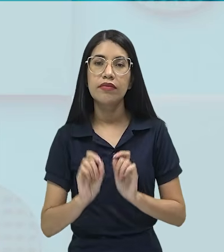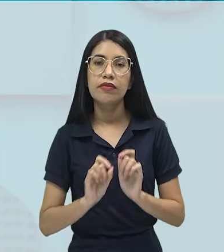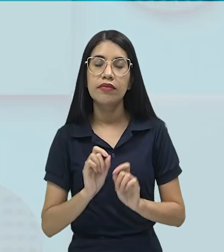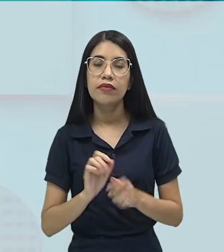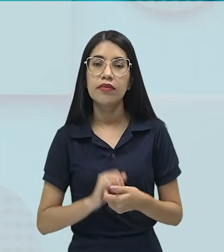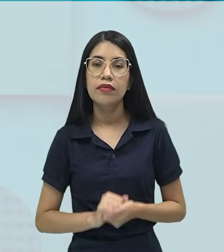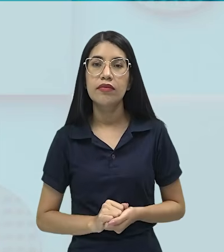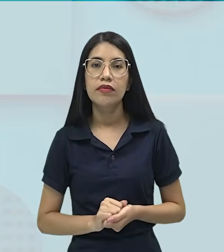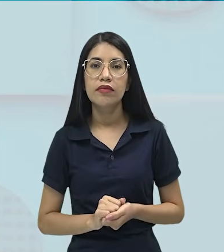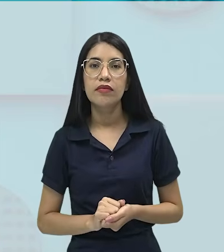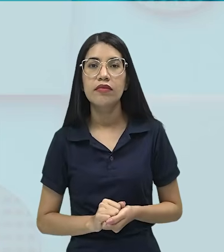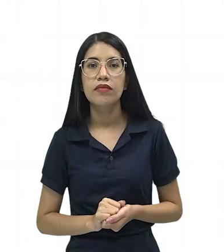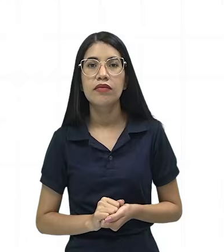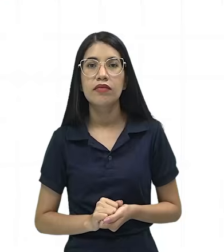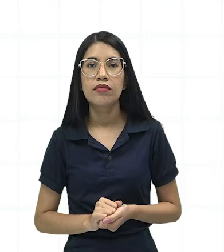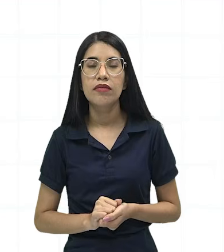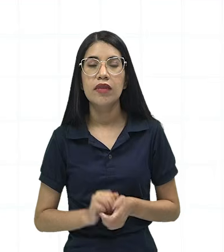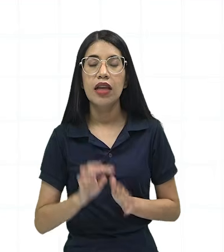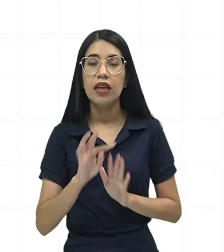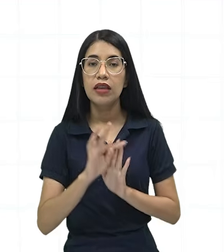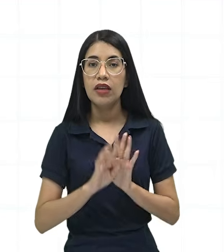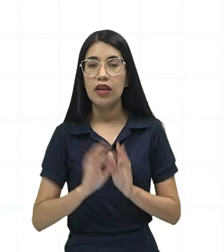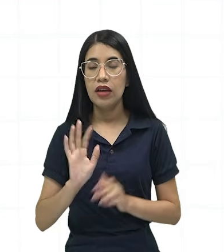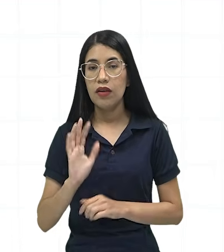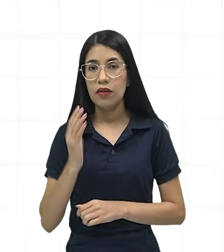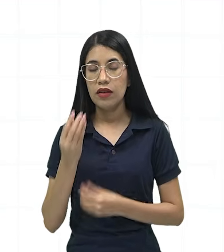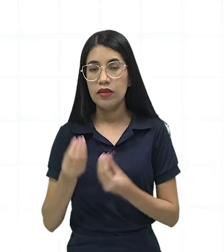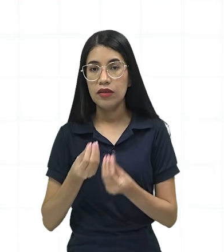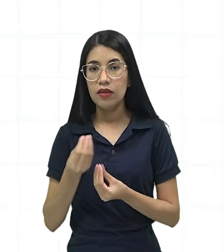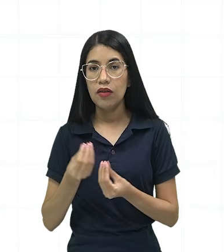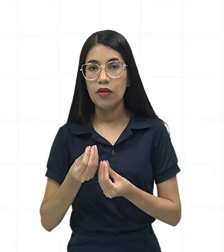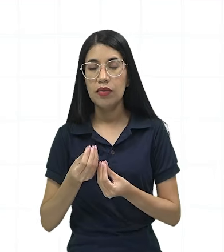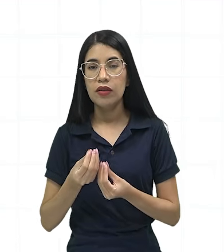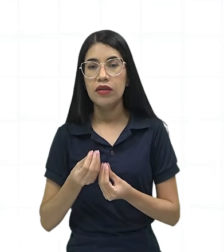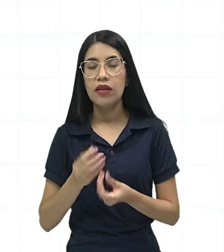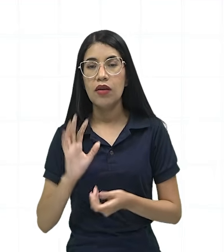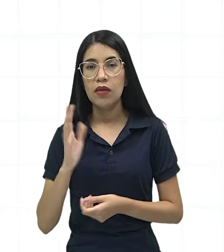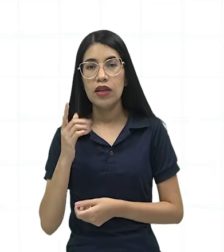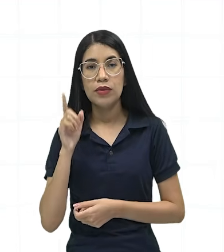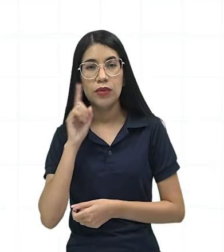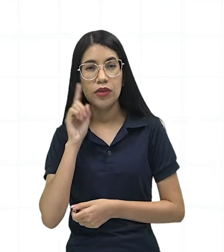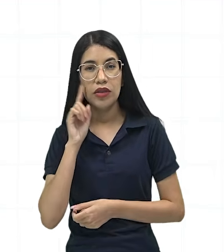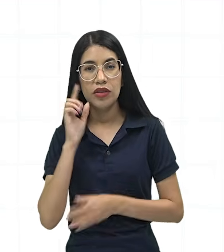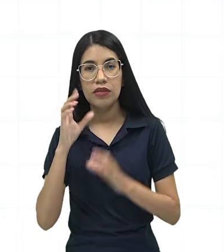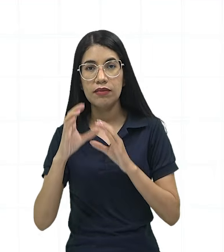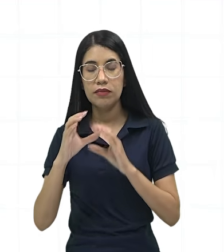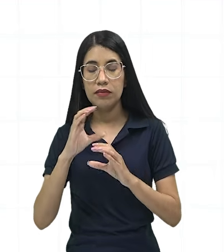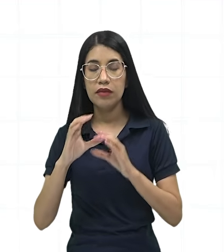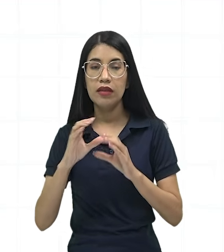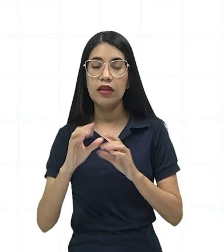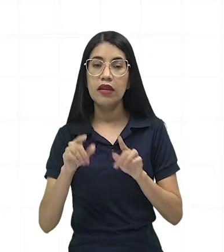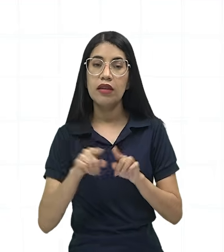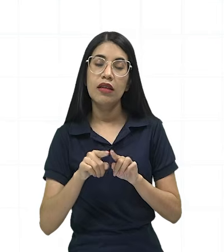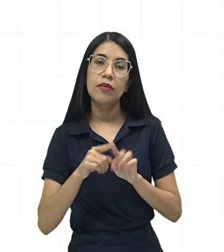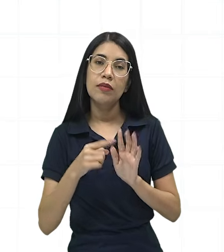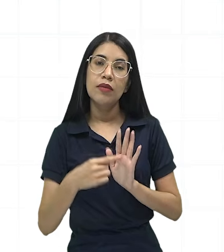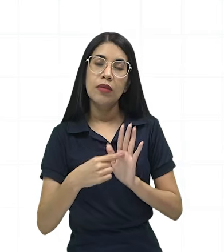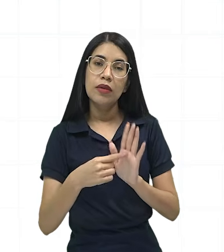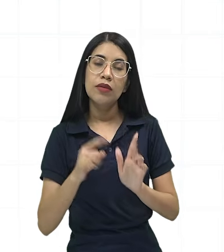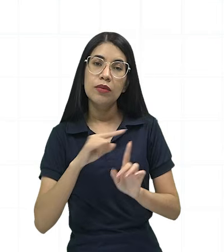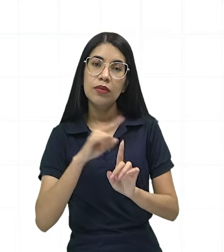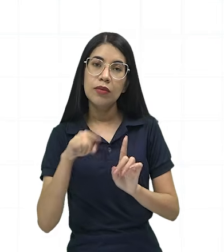São textos, né, que ocorrem em situações cotidianas de comunicação e apresentam uma